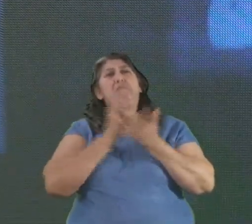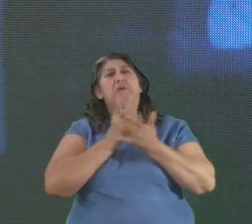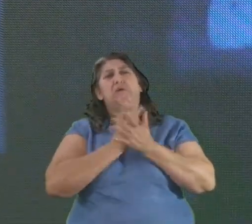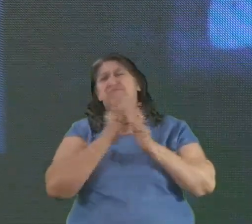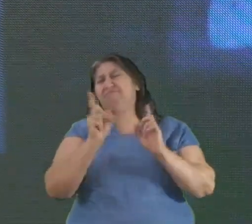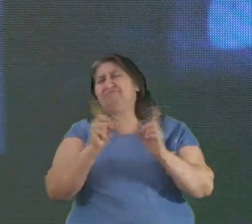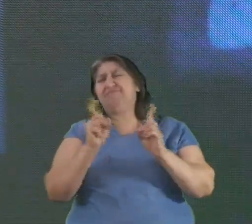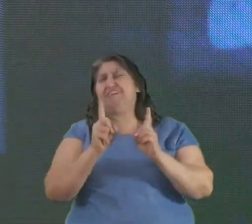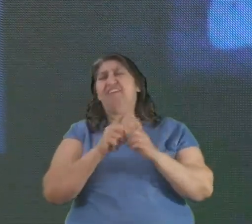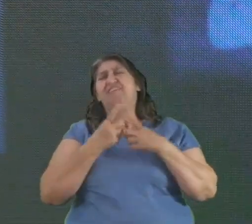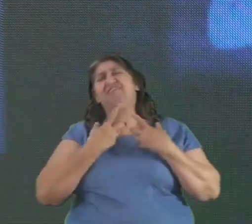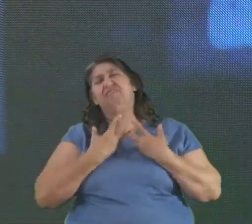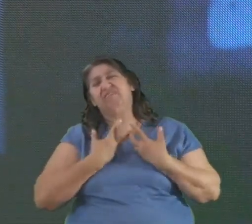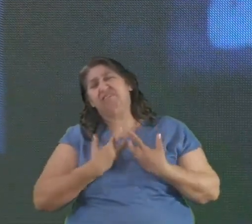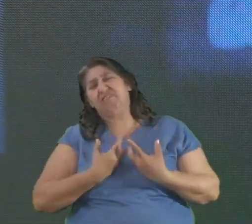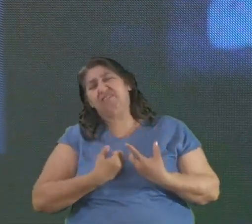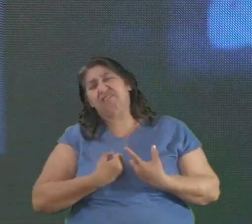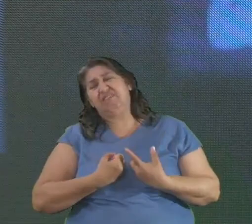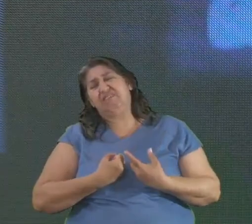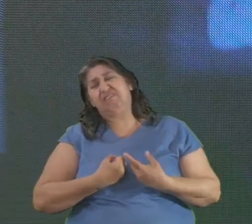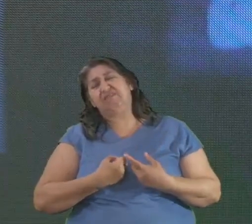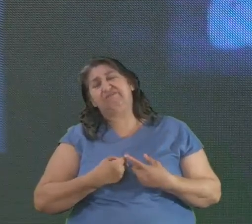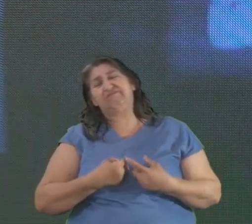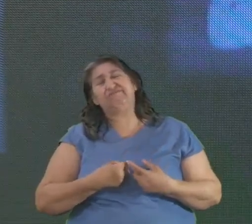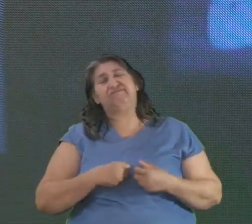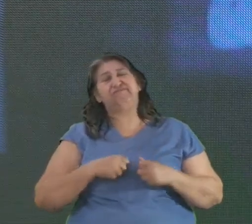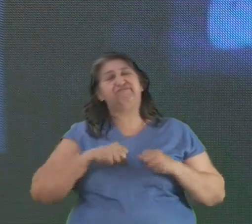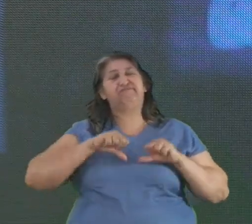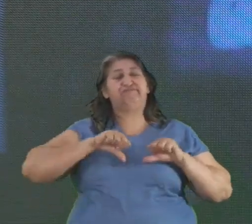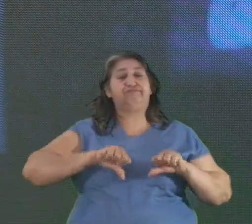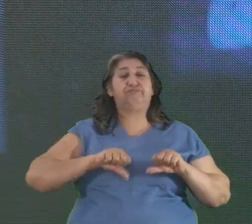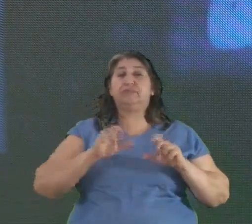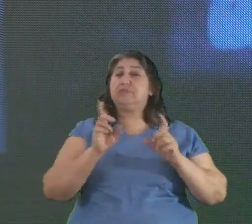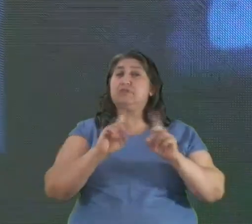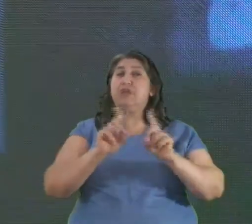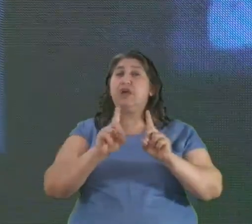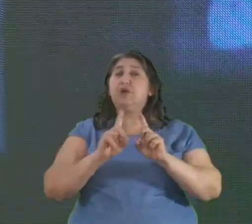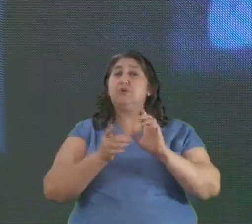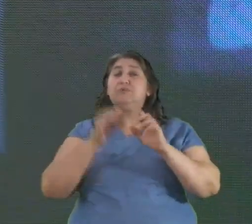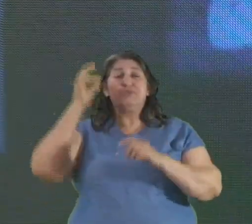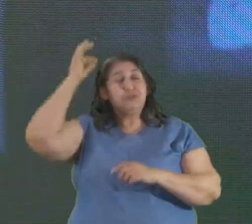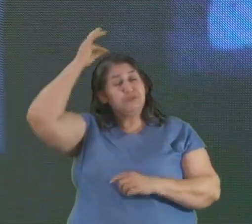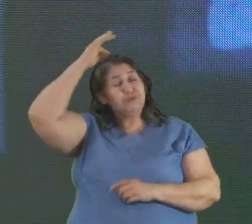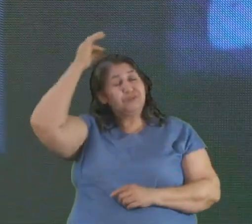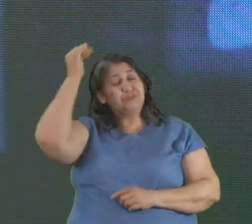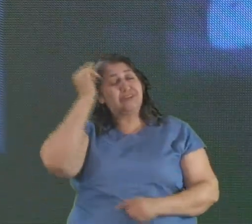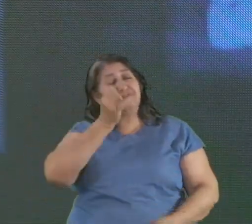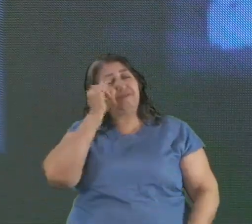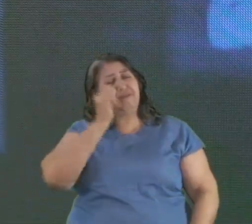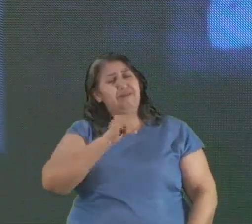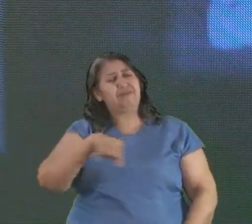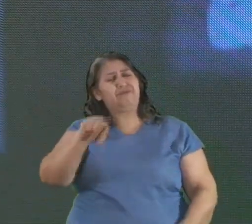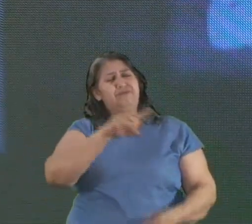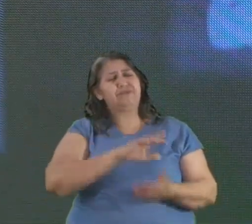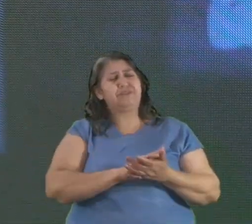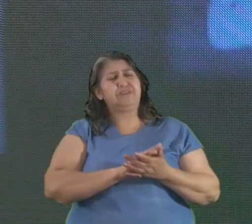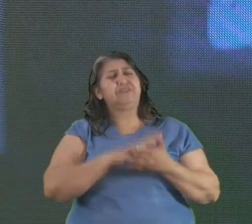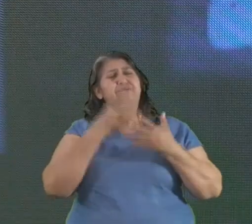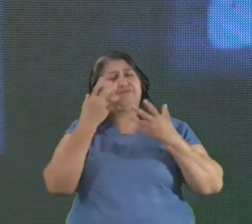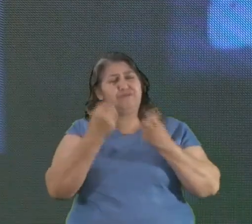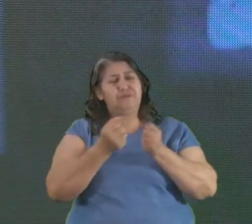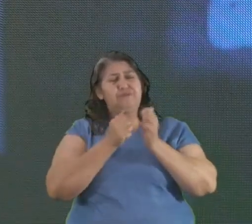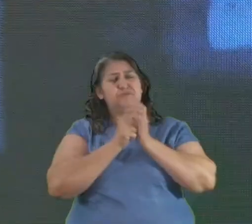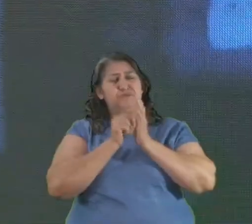vai sair daqui desanimado, desanimada, porque o Espírito Santo está falando com você. Feche os